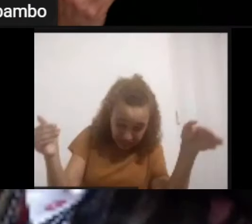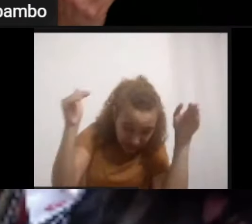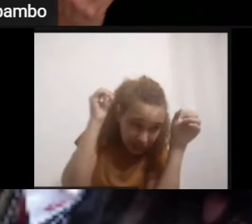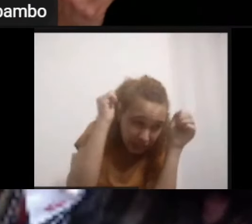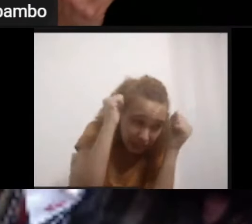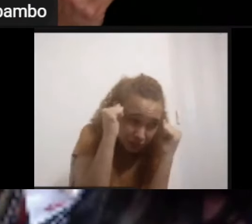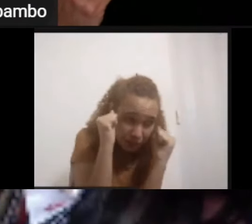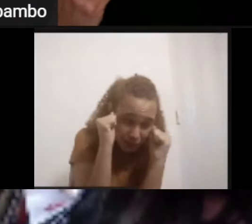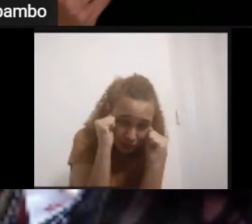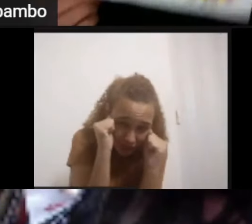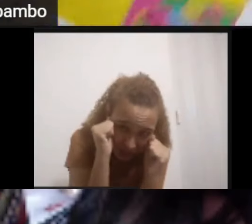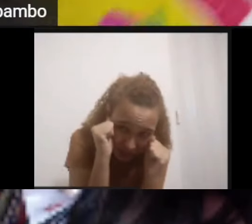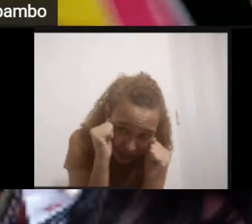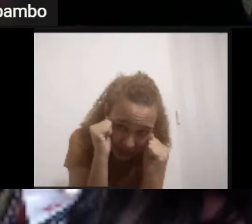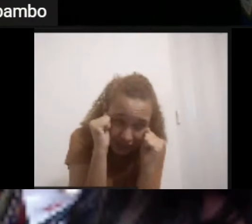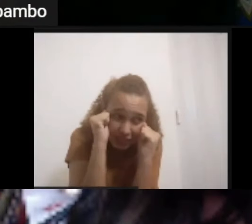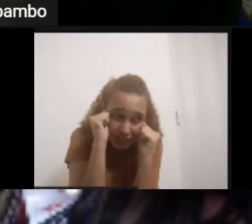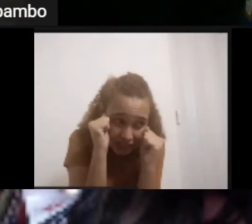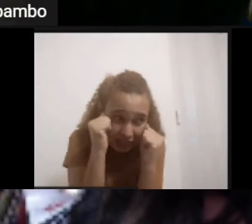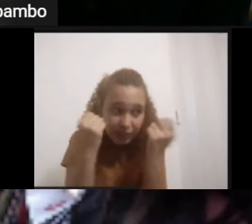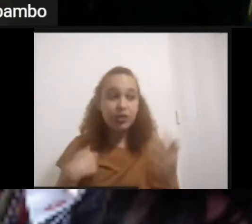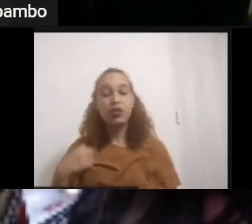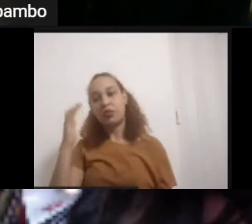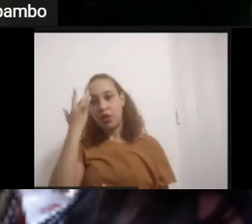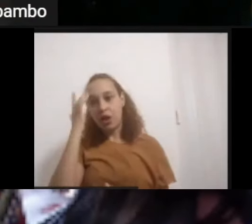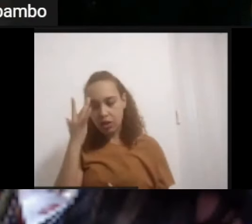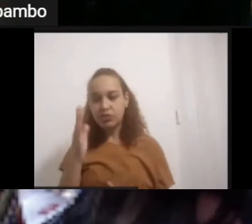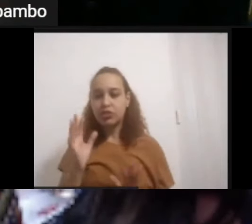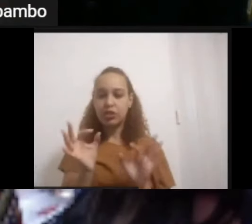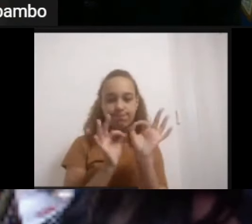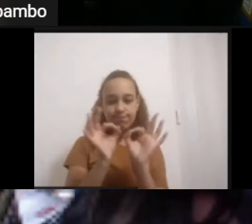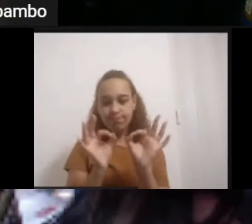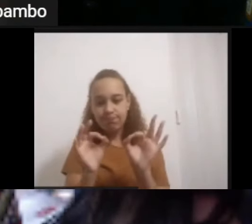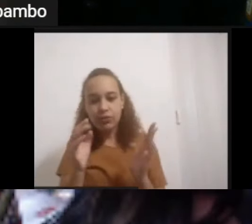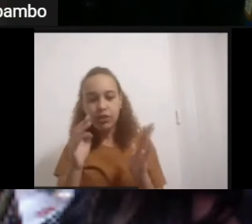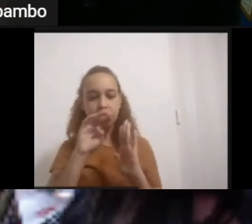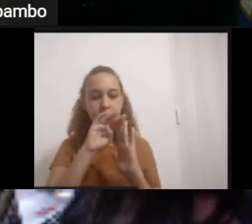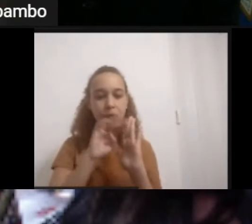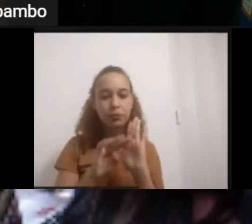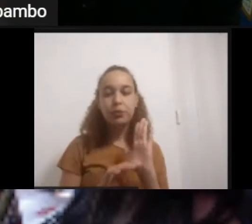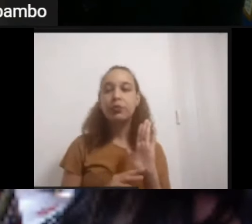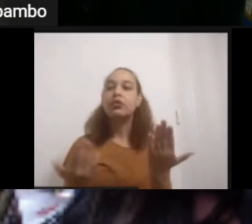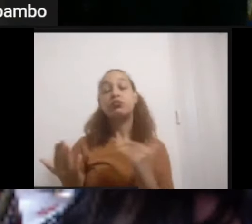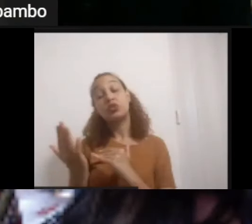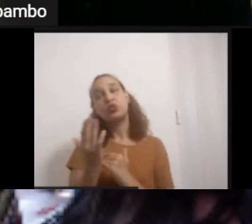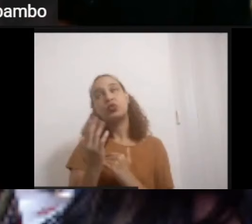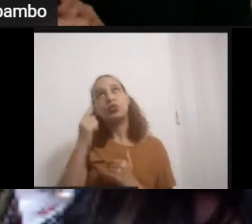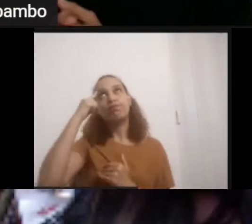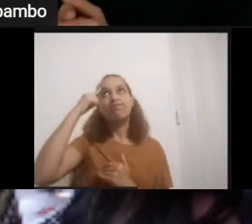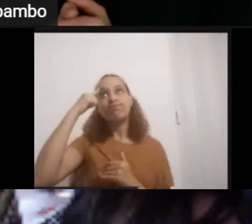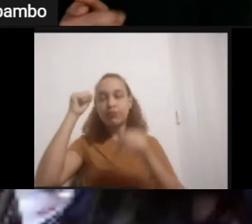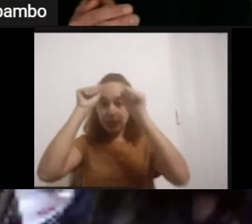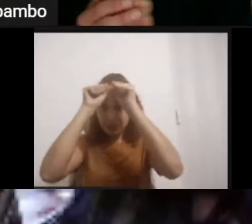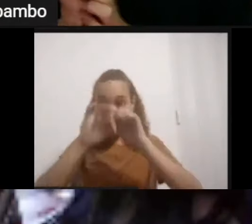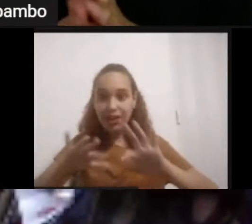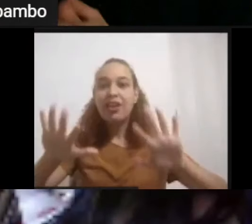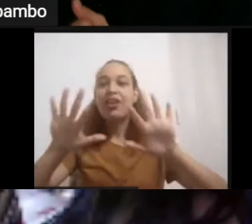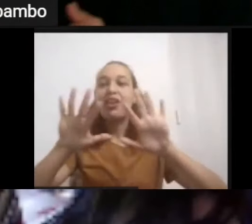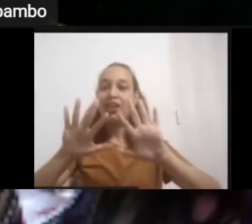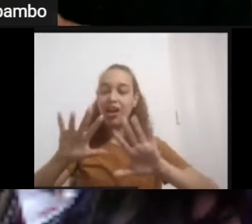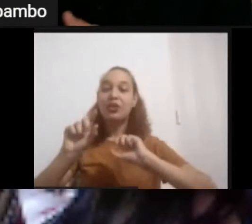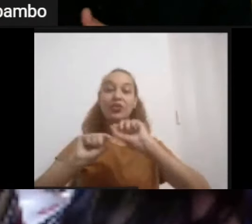apertadinhos. Então, eu acho que com a composição dos elementos, isso ajuda também a ir deixando mais claro essa situação